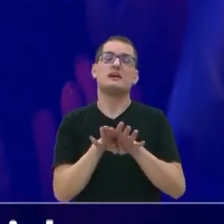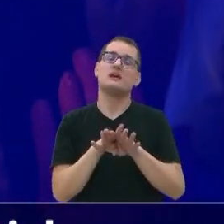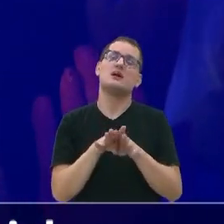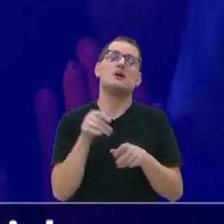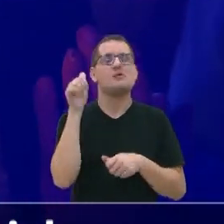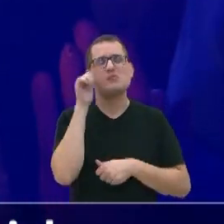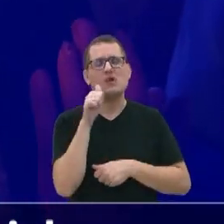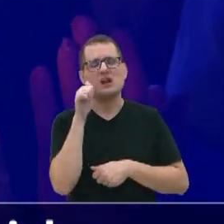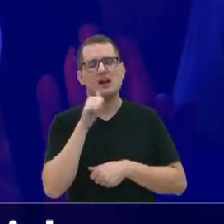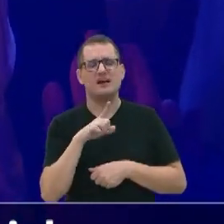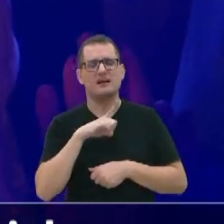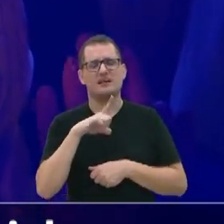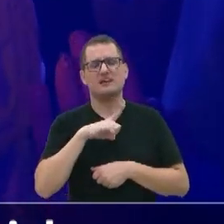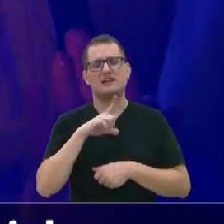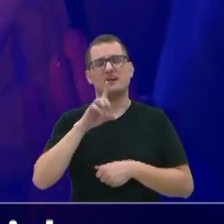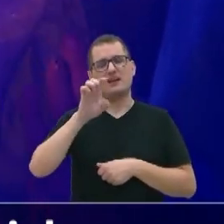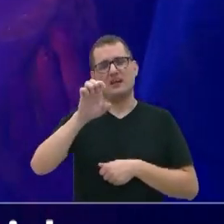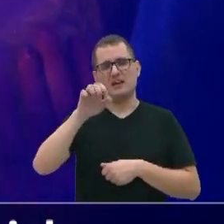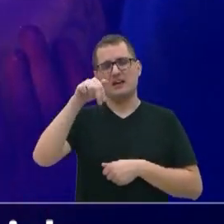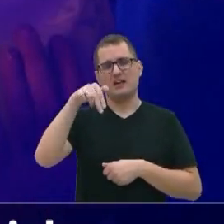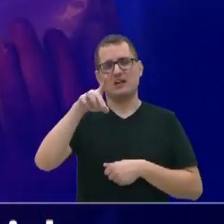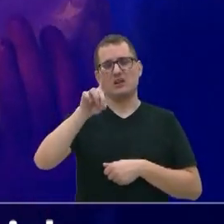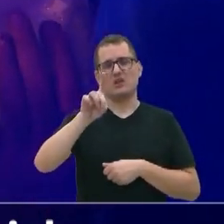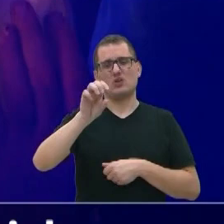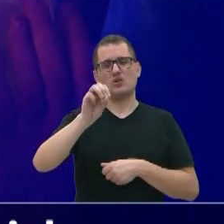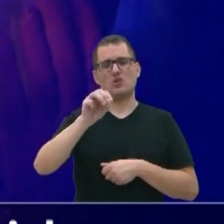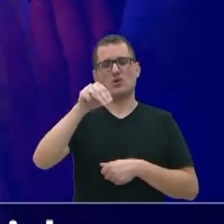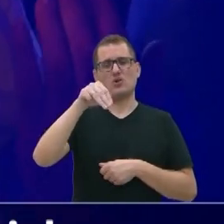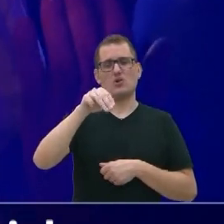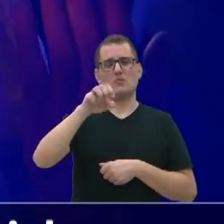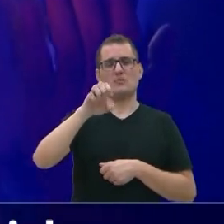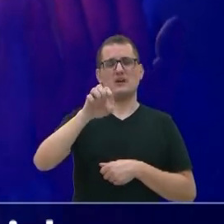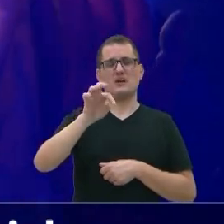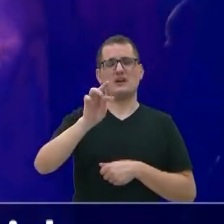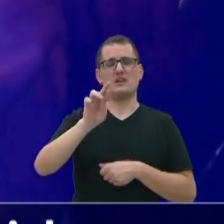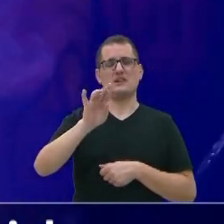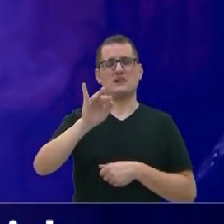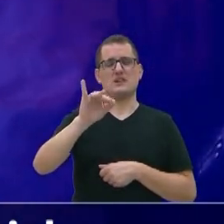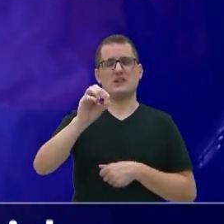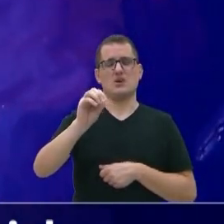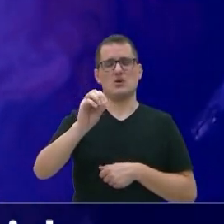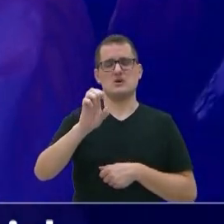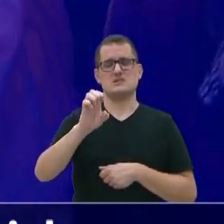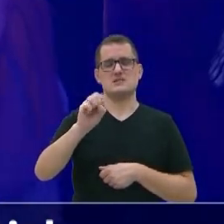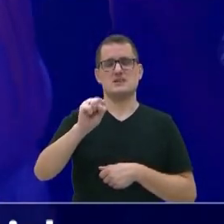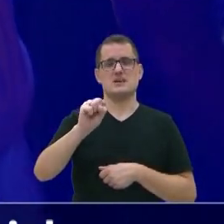Está tocando agora no seu útero. Amém, eu confirmo isso. Limpando todo o seu útero.